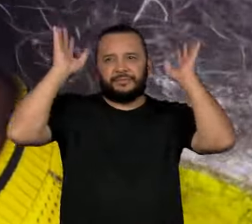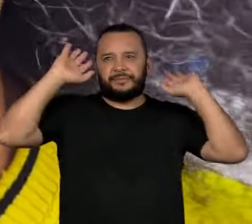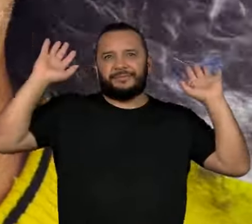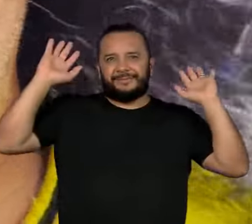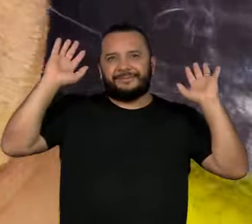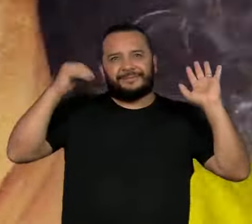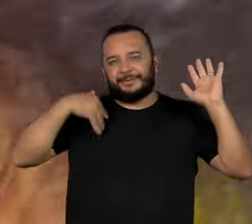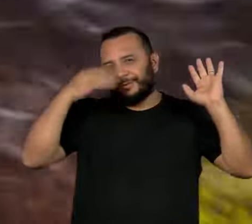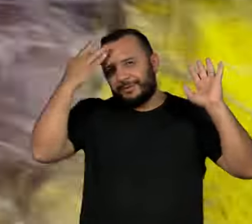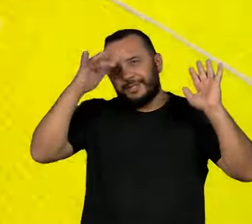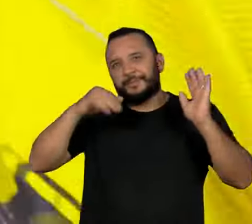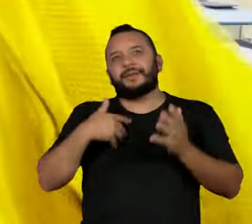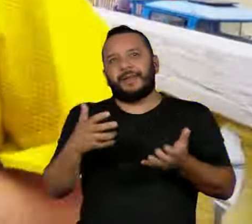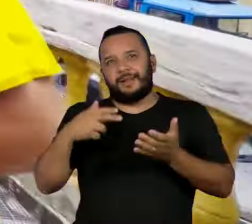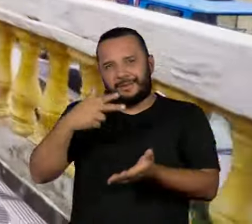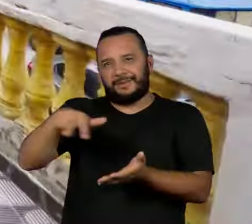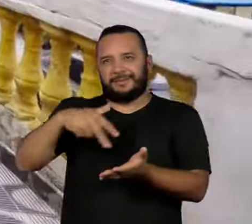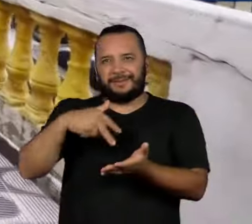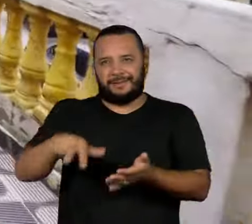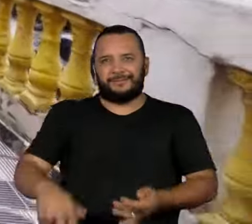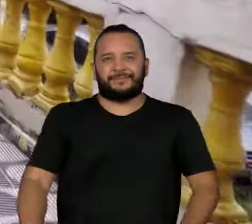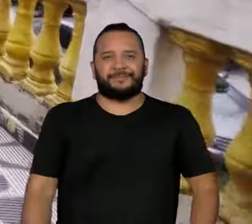ficção científica.